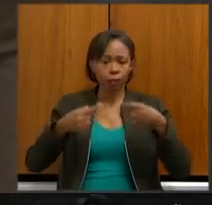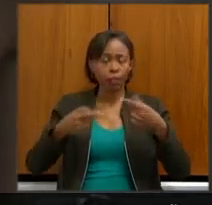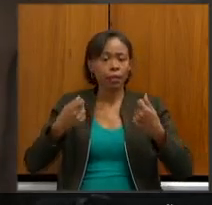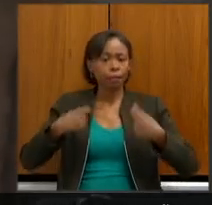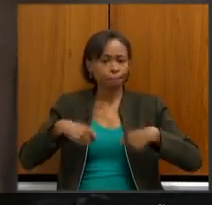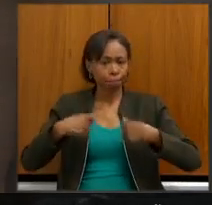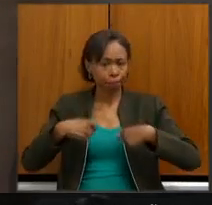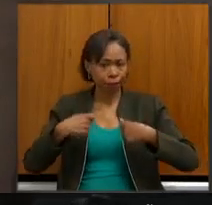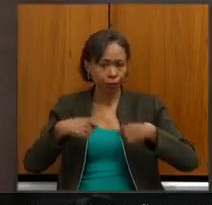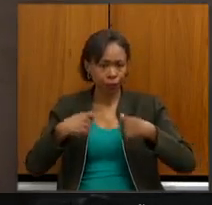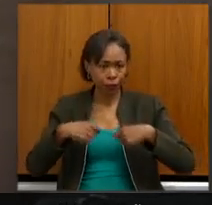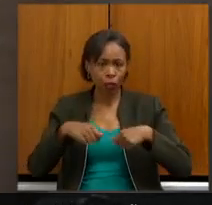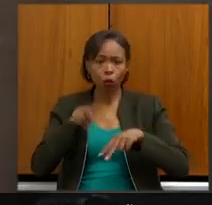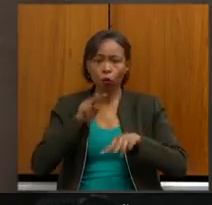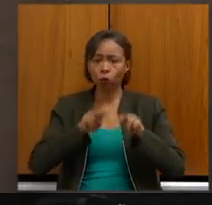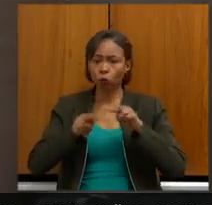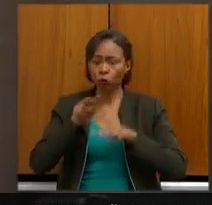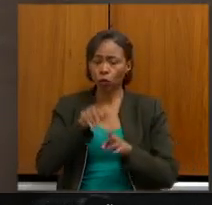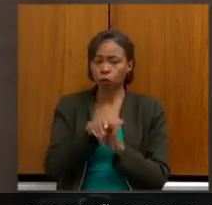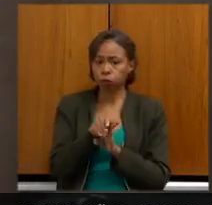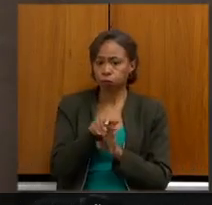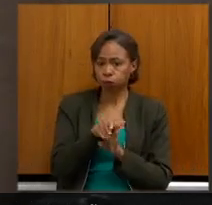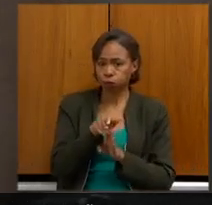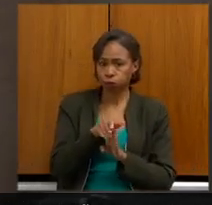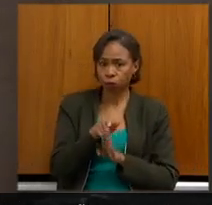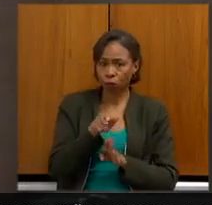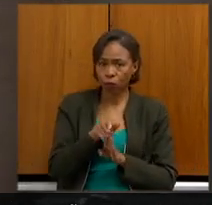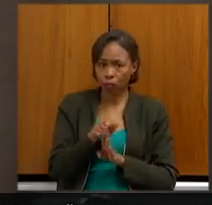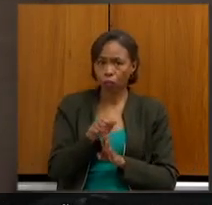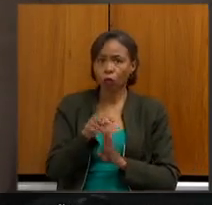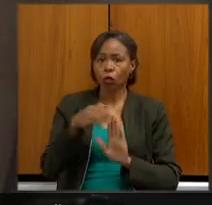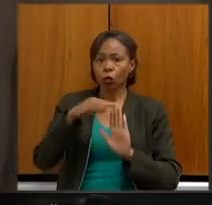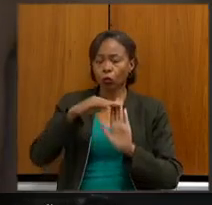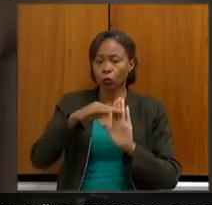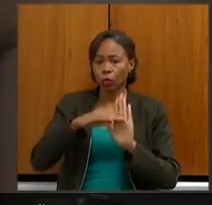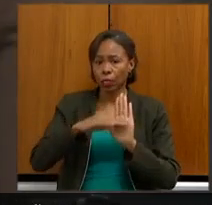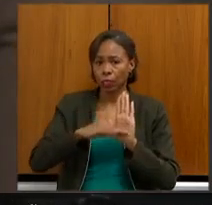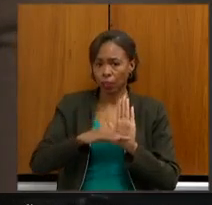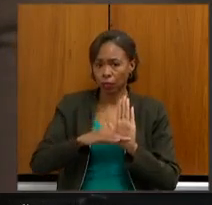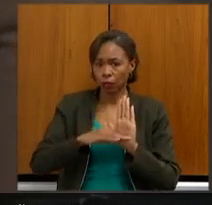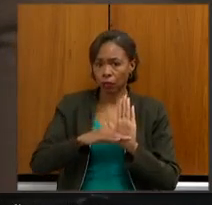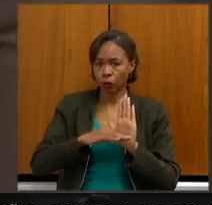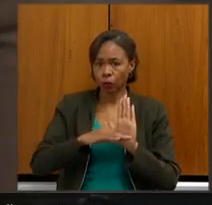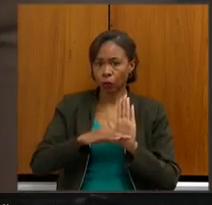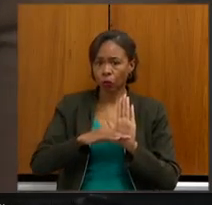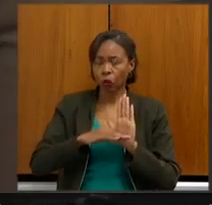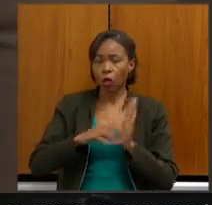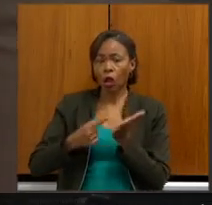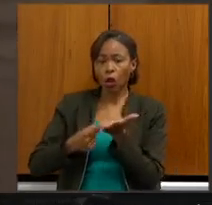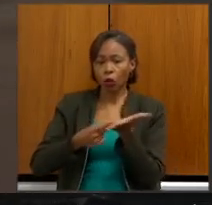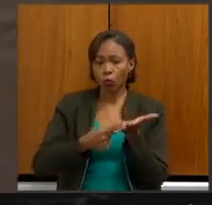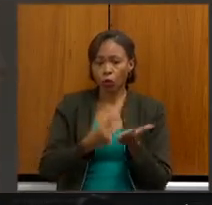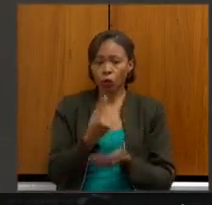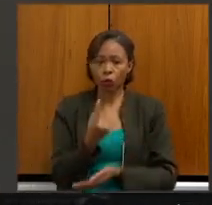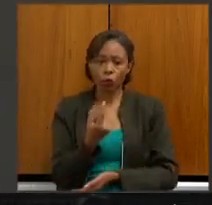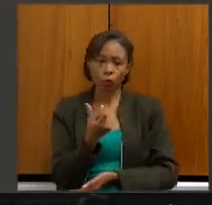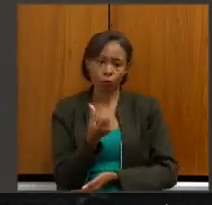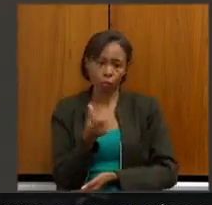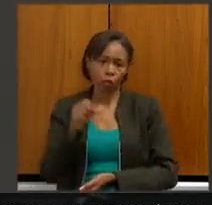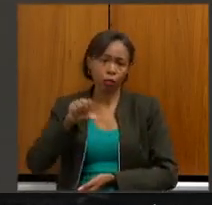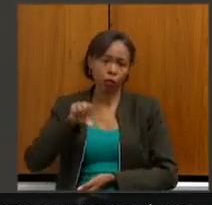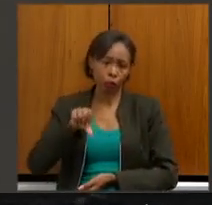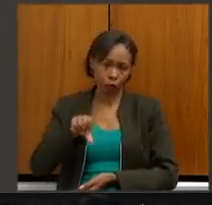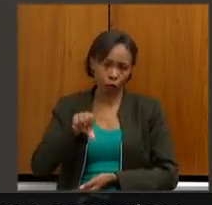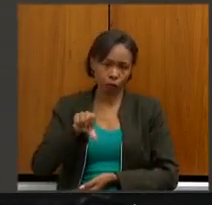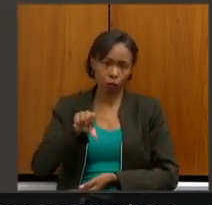necessidade de consulta livre prévia e informada nos termos do disposto na com pela convenção 169 da